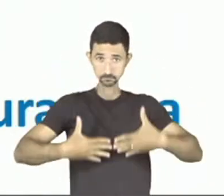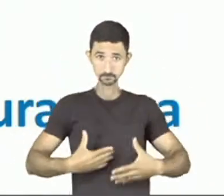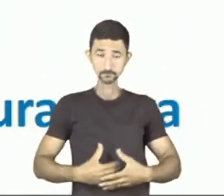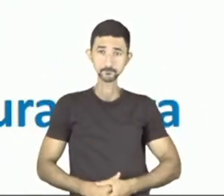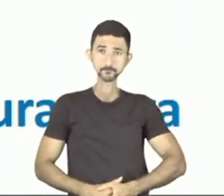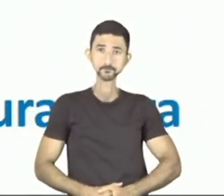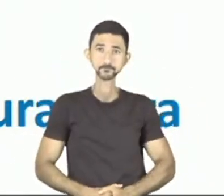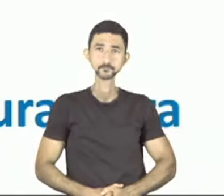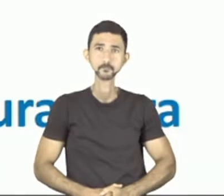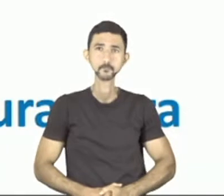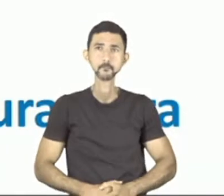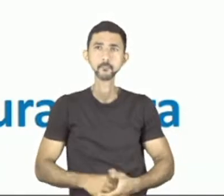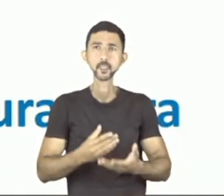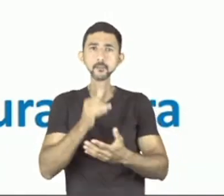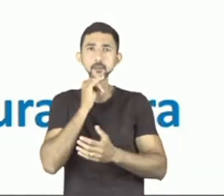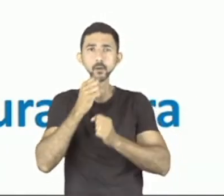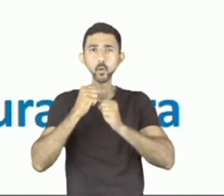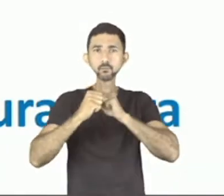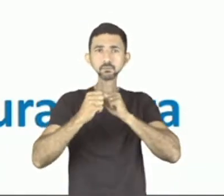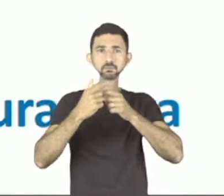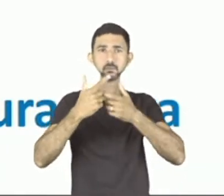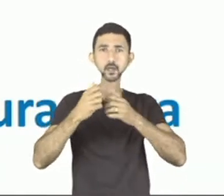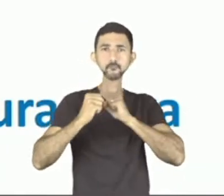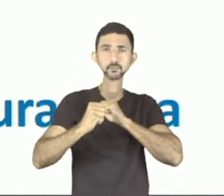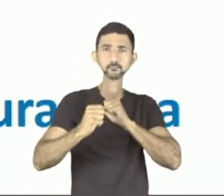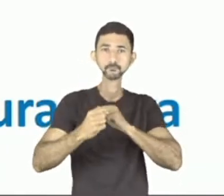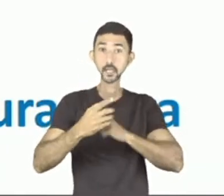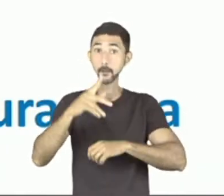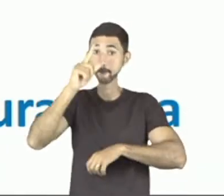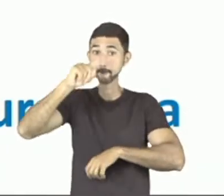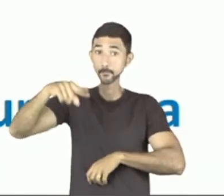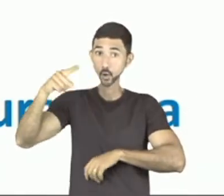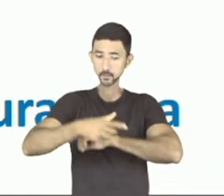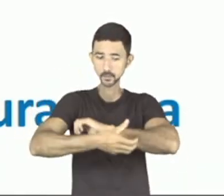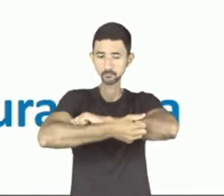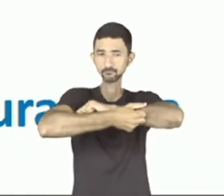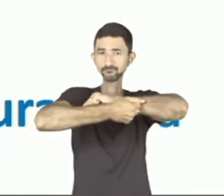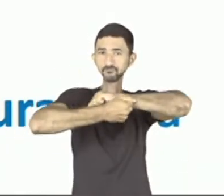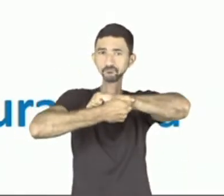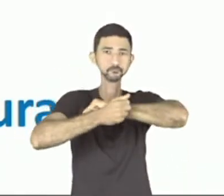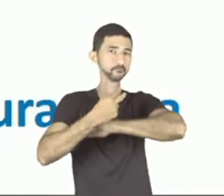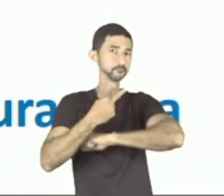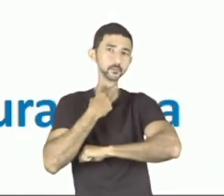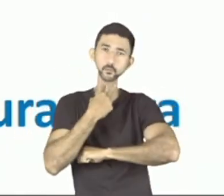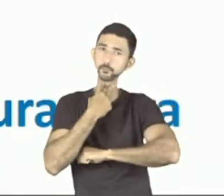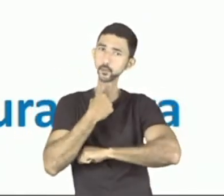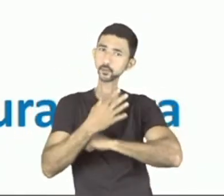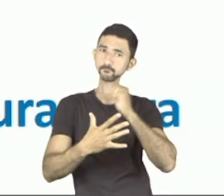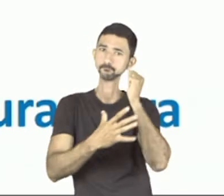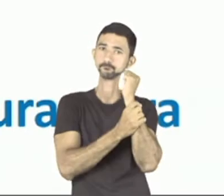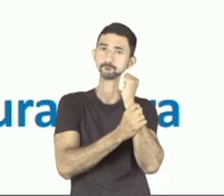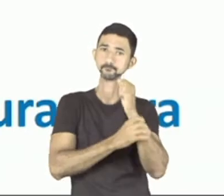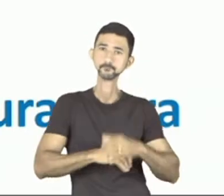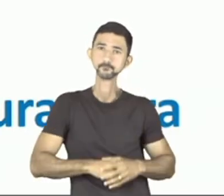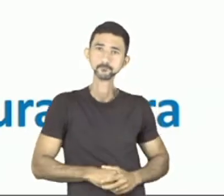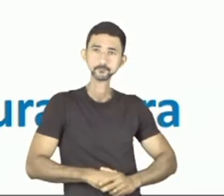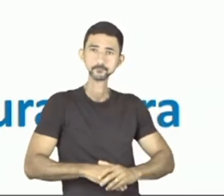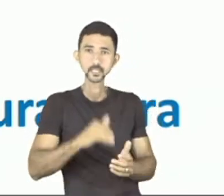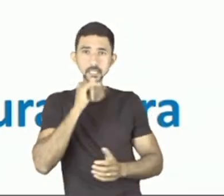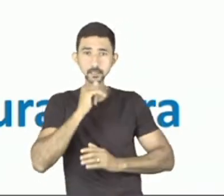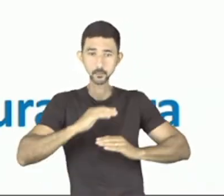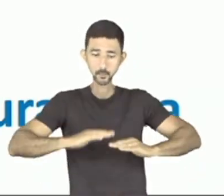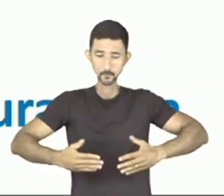E aí, como é uma luta com golpes, é proibido agarrar e não é permitido golpear